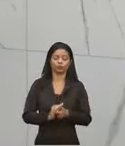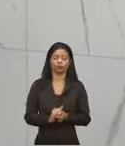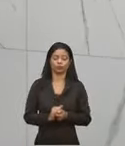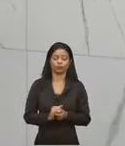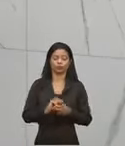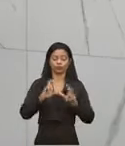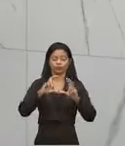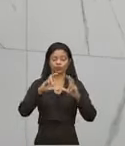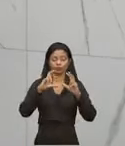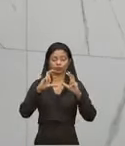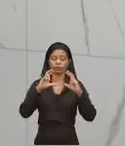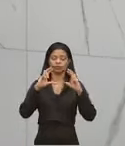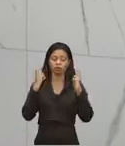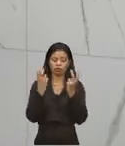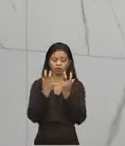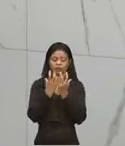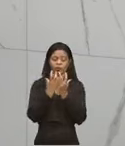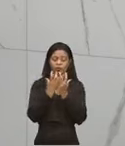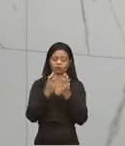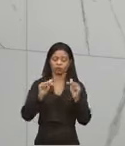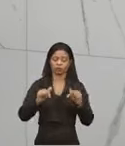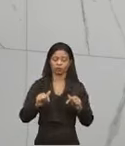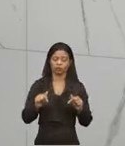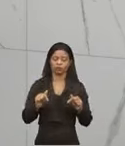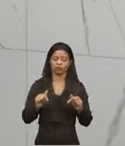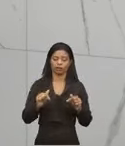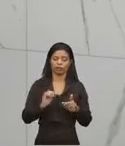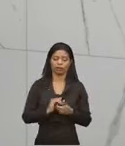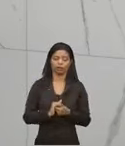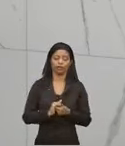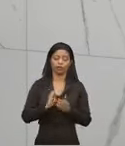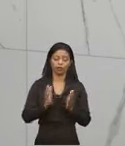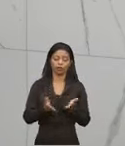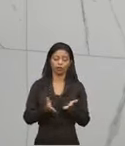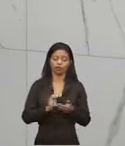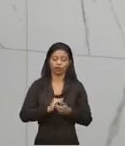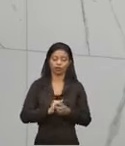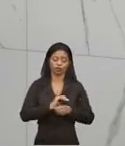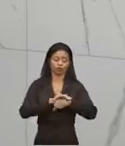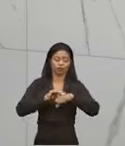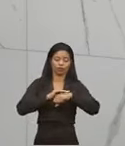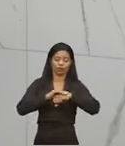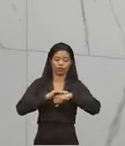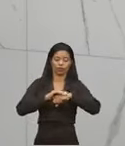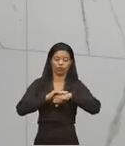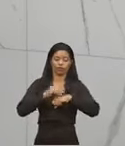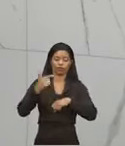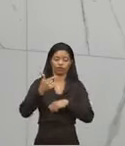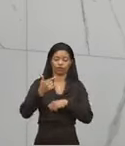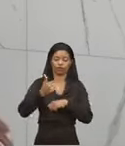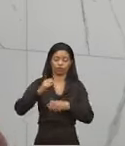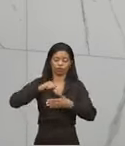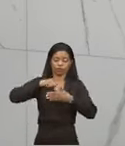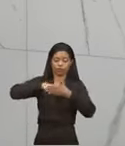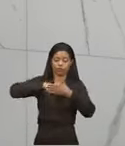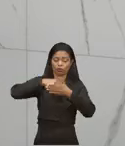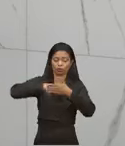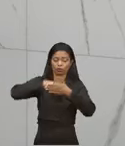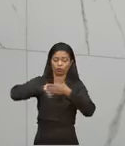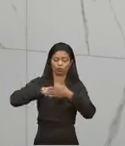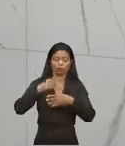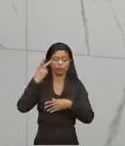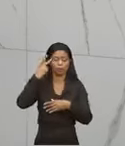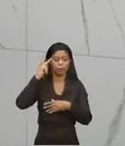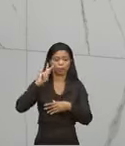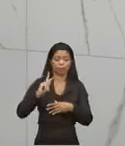sim, que vai beneficiar você, vai beneficiar Henrique, que está ali, o Wesley Henrique, vai beneficiar Adélio,